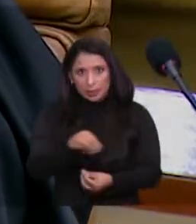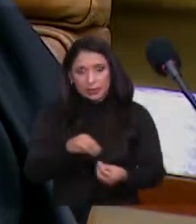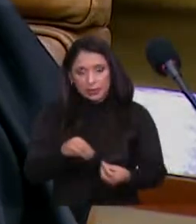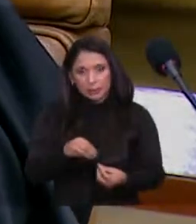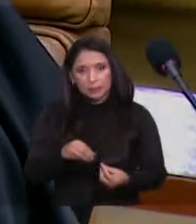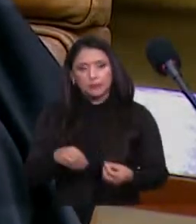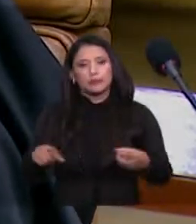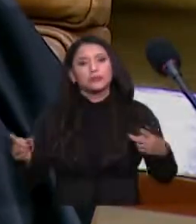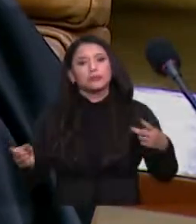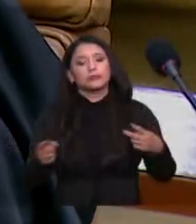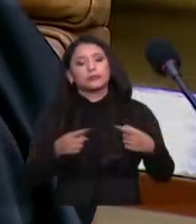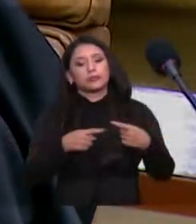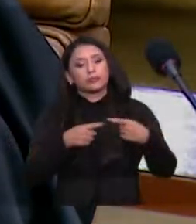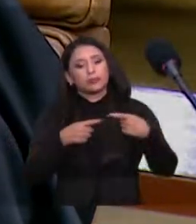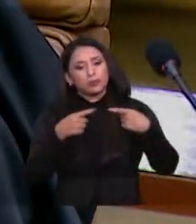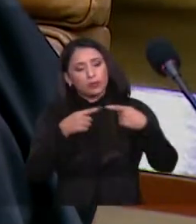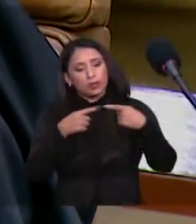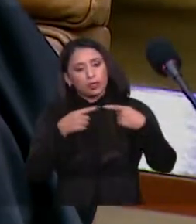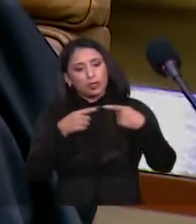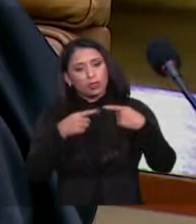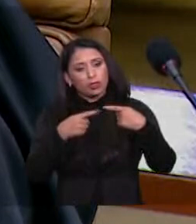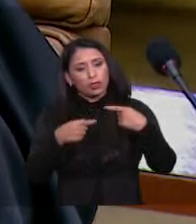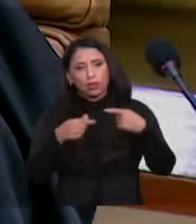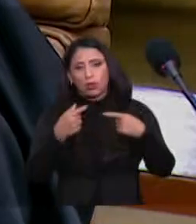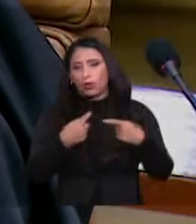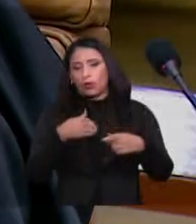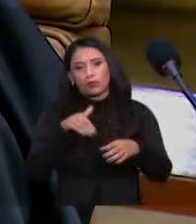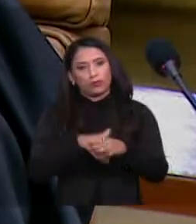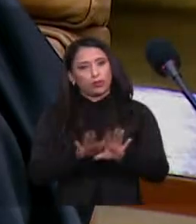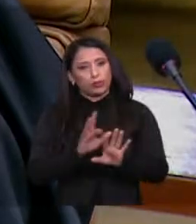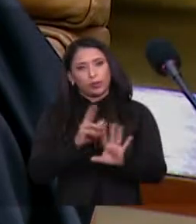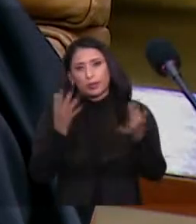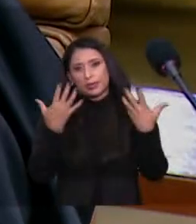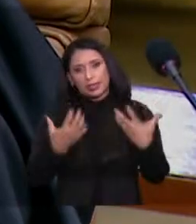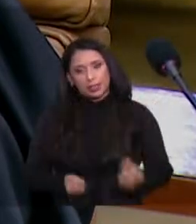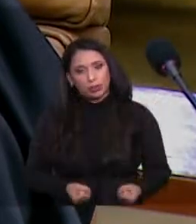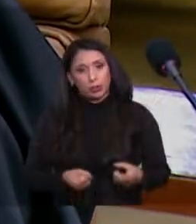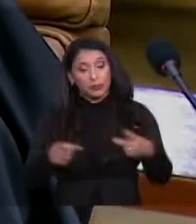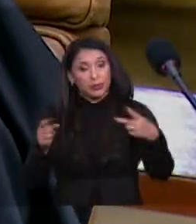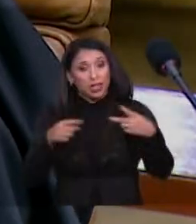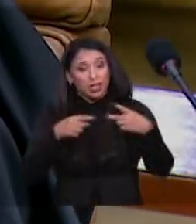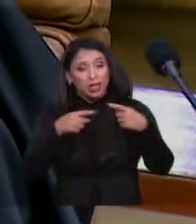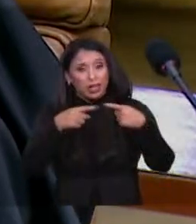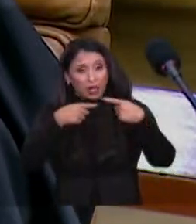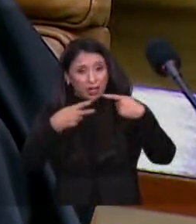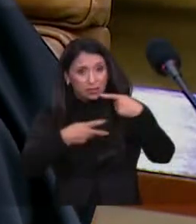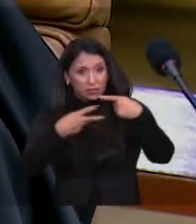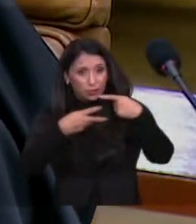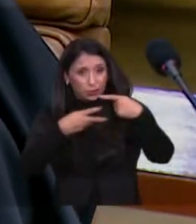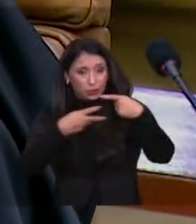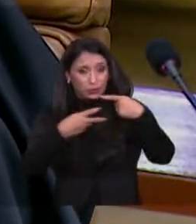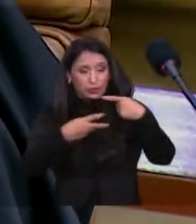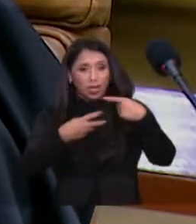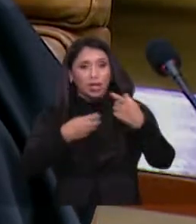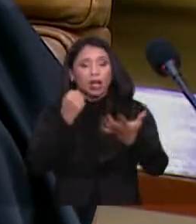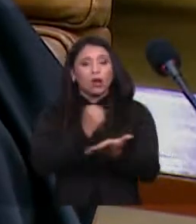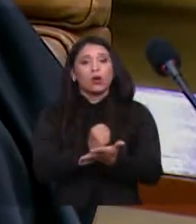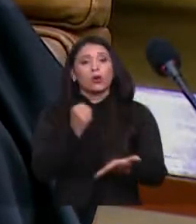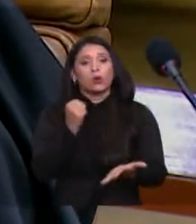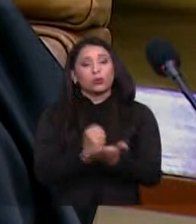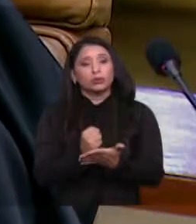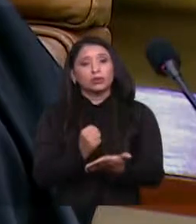a alegação essa que o voto não acolheu a segunda questão atinente ao contrato